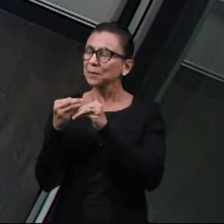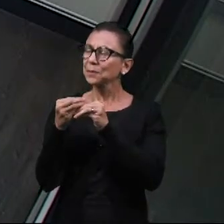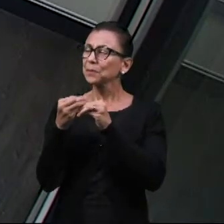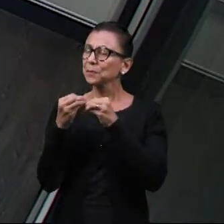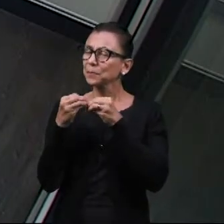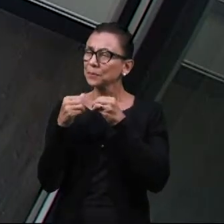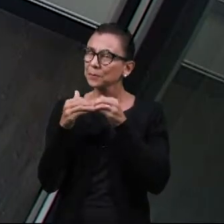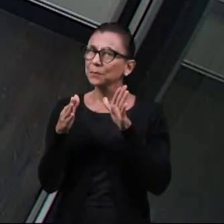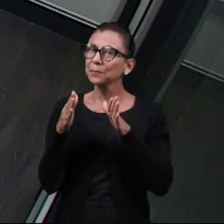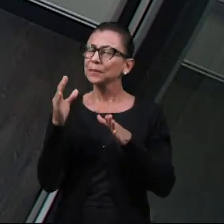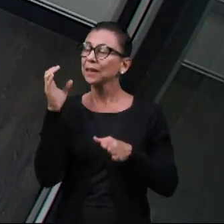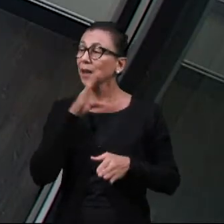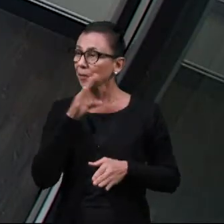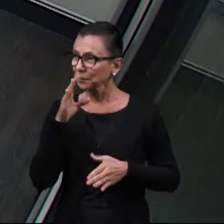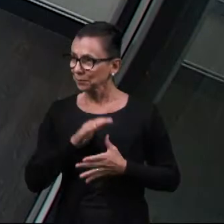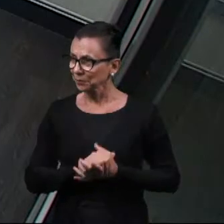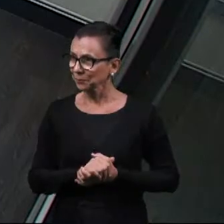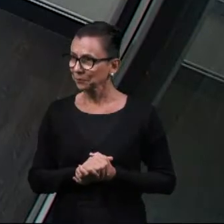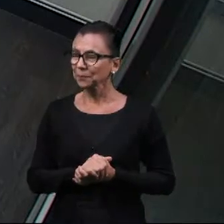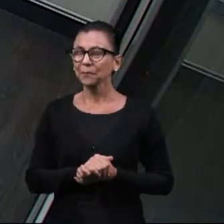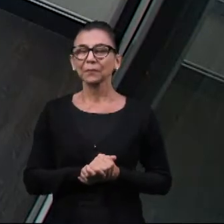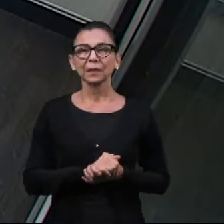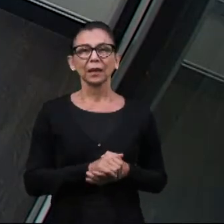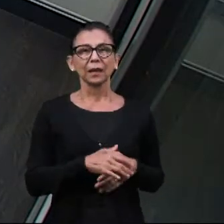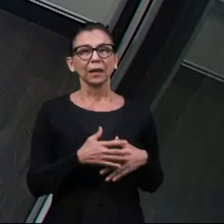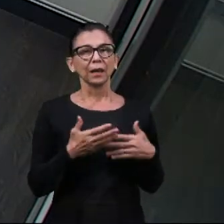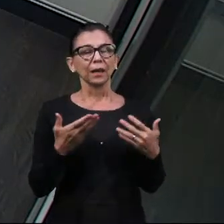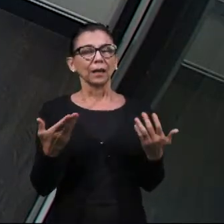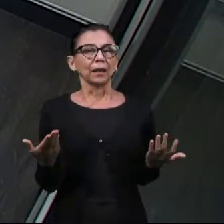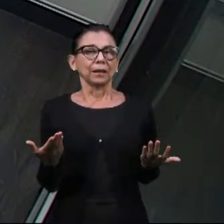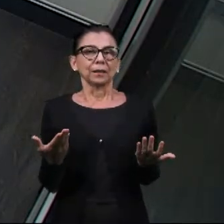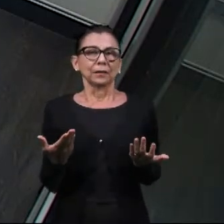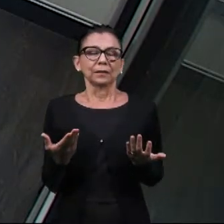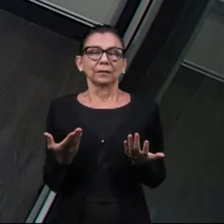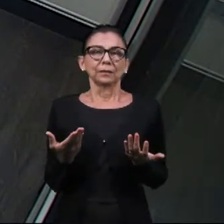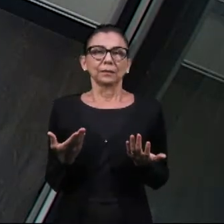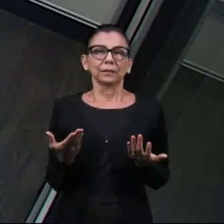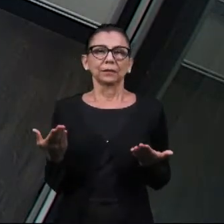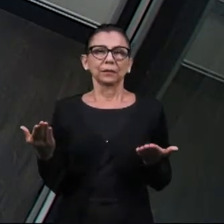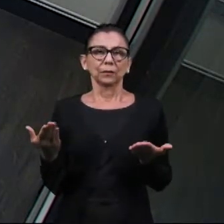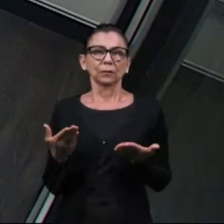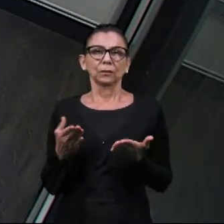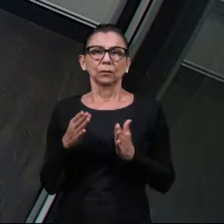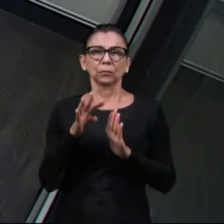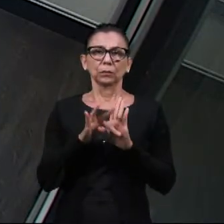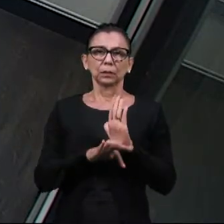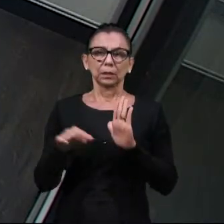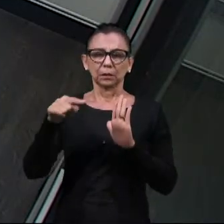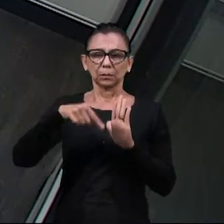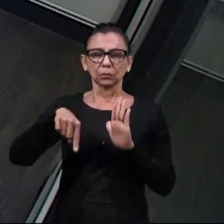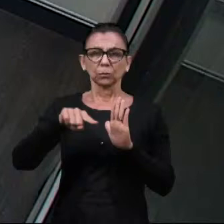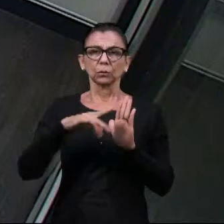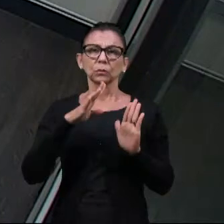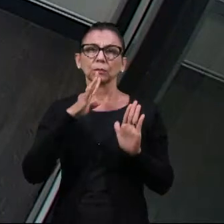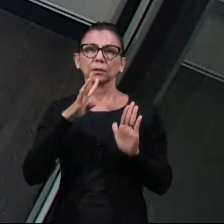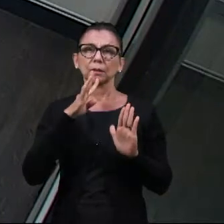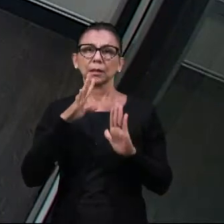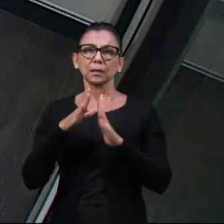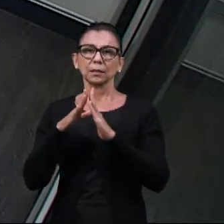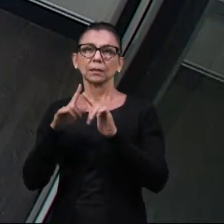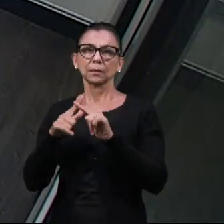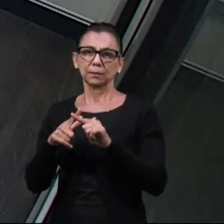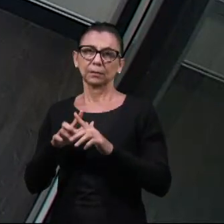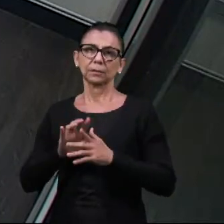palavra dessa noite, pastor? Certo. Essa palavra, ela é uma palavra conhecida da igreja, né? Está no